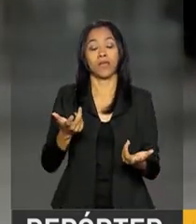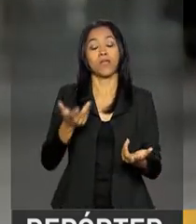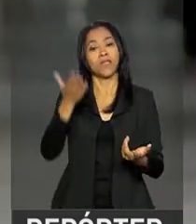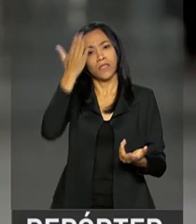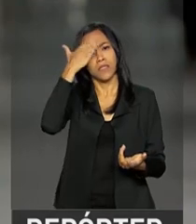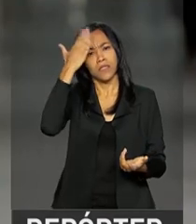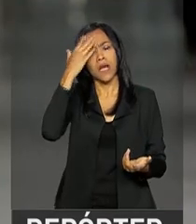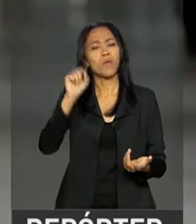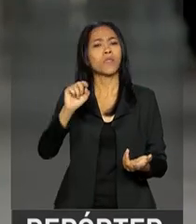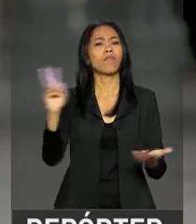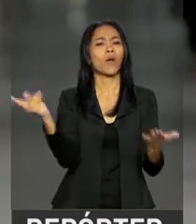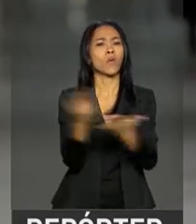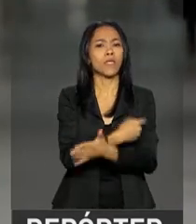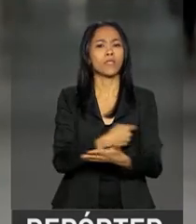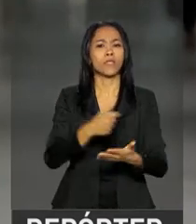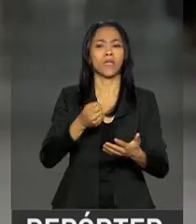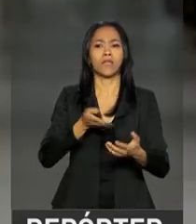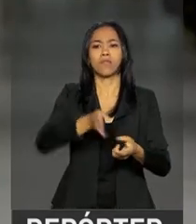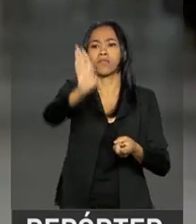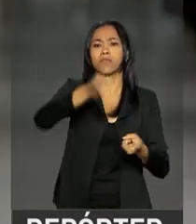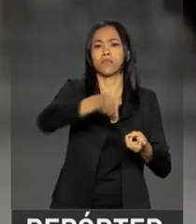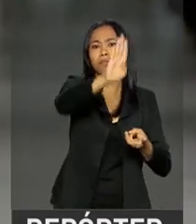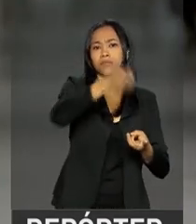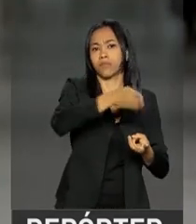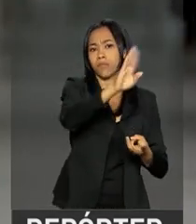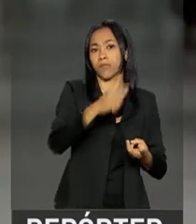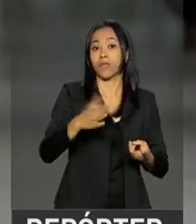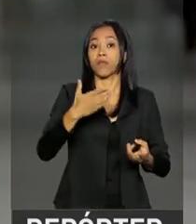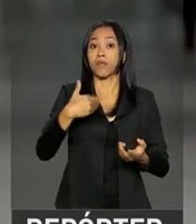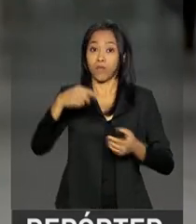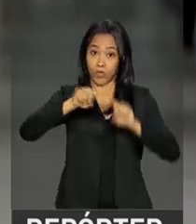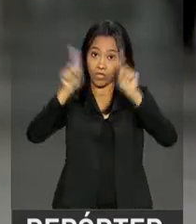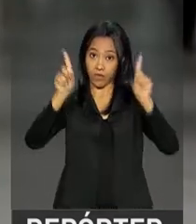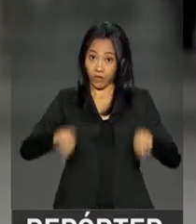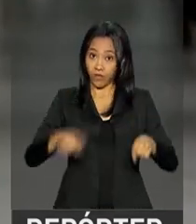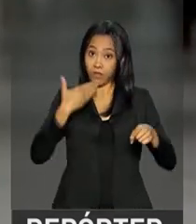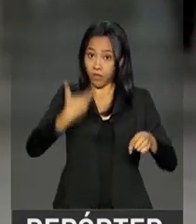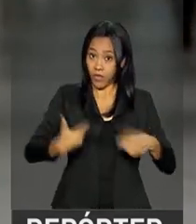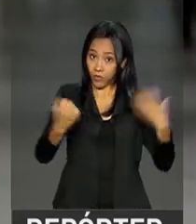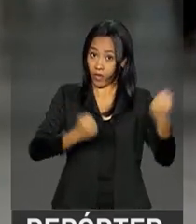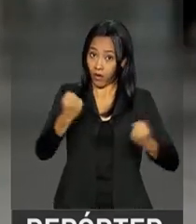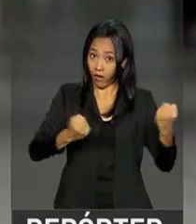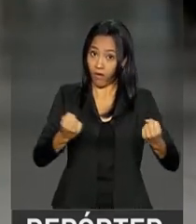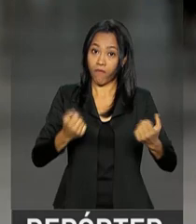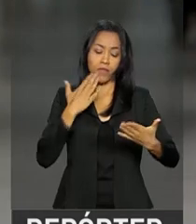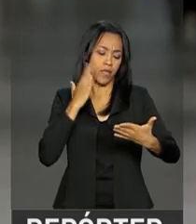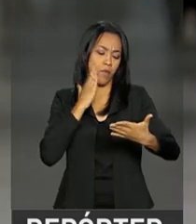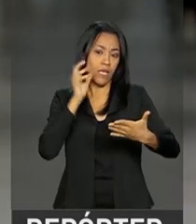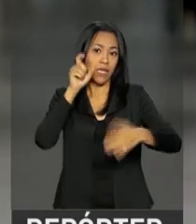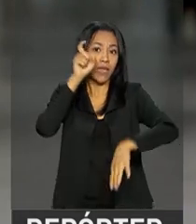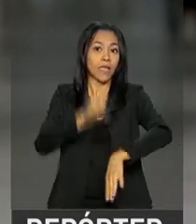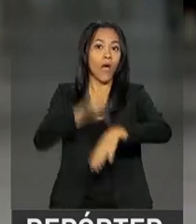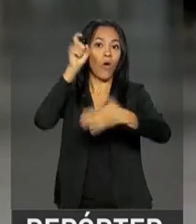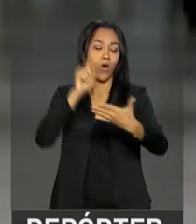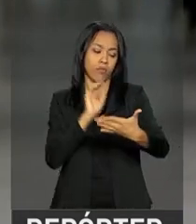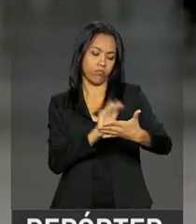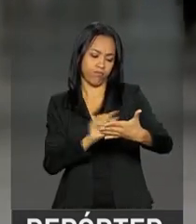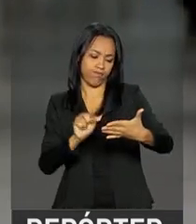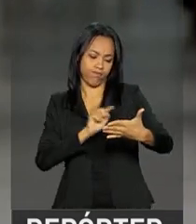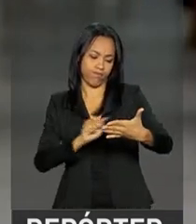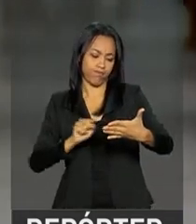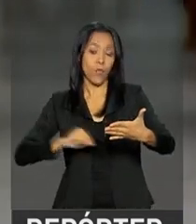de cada viagem, de cada deslocamento realizado em todos os ministérios, sabendo consequentemente quais são os horários